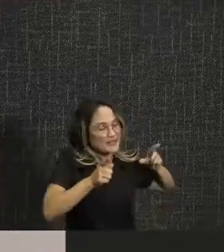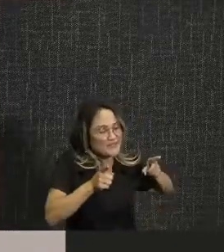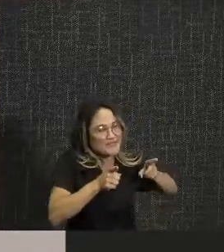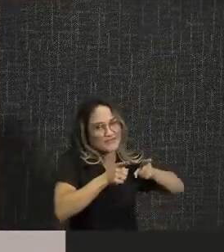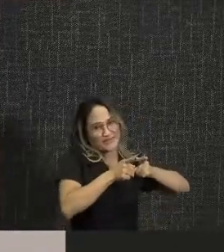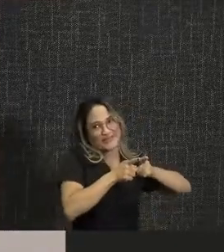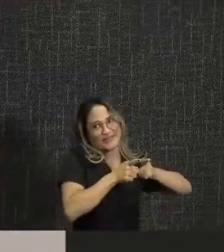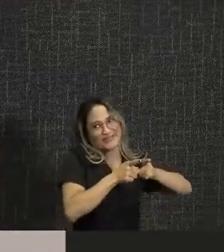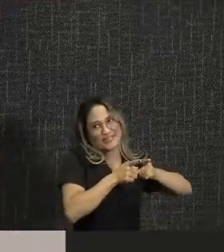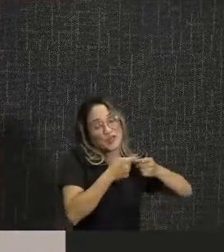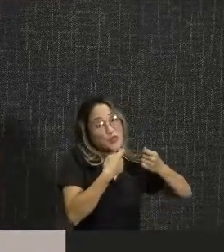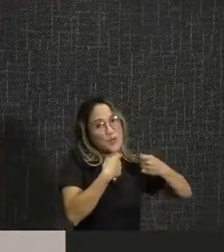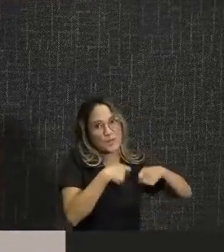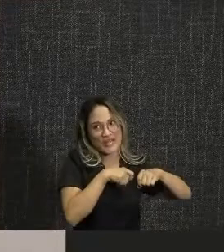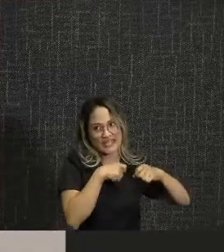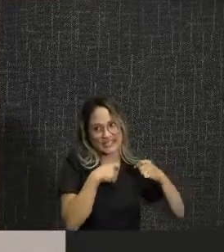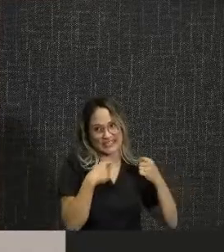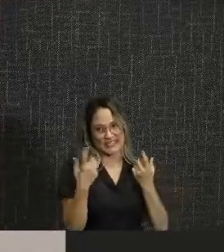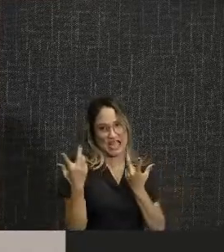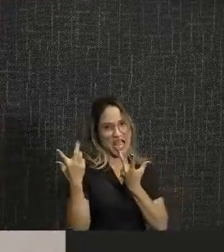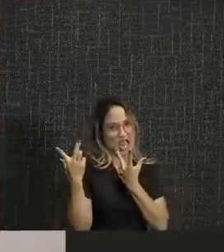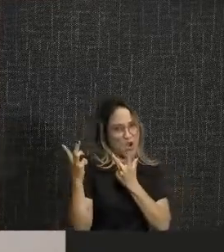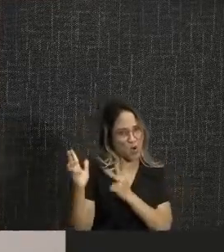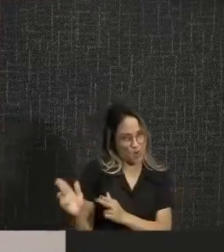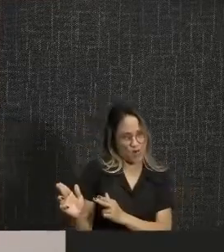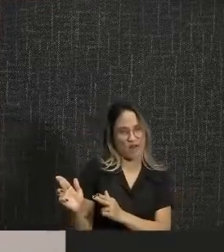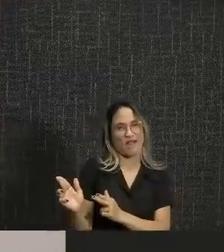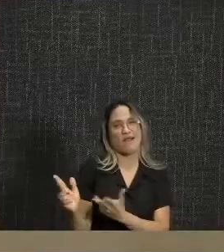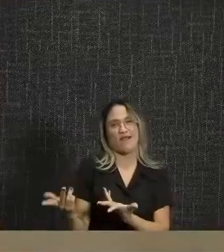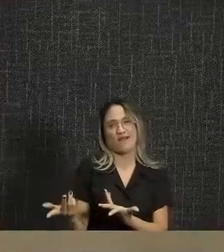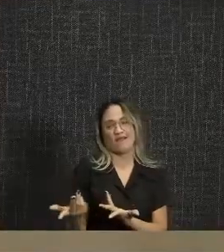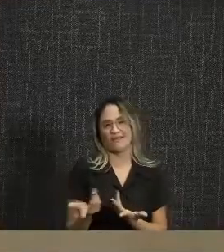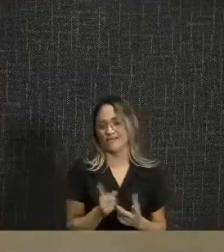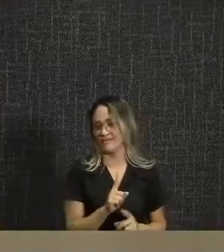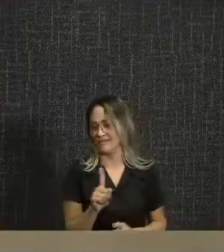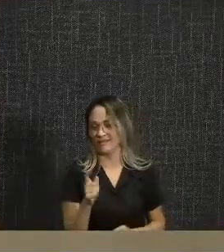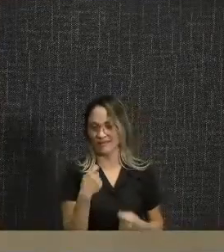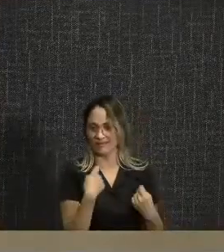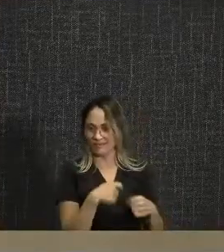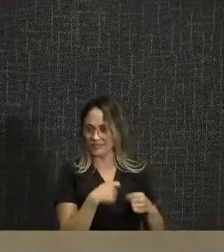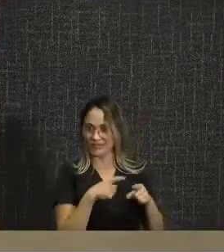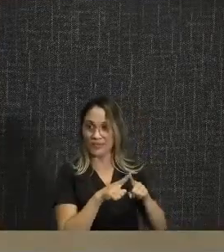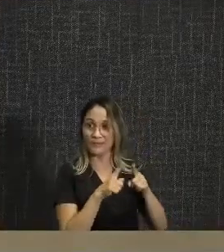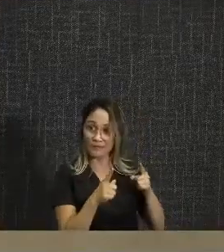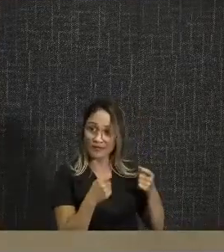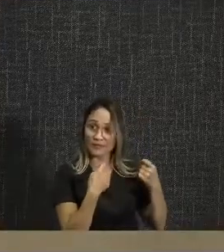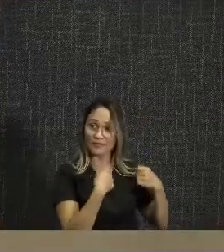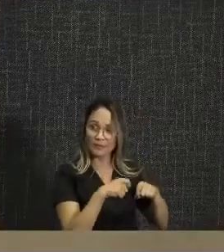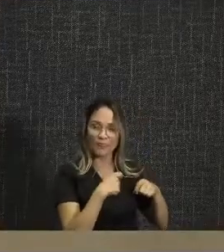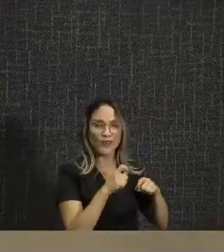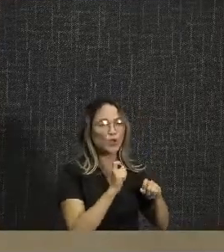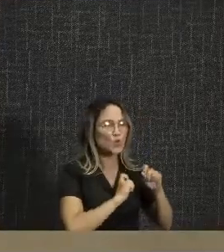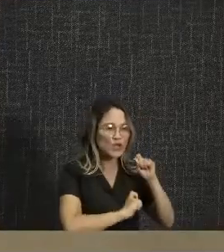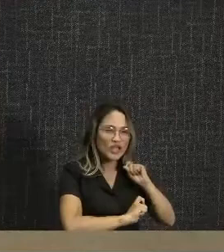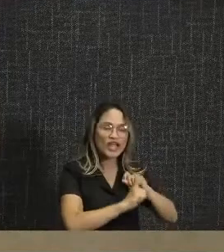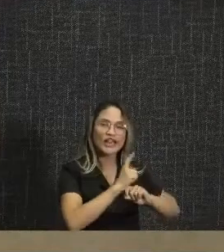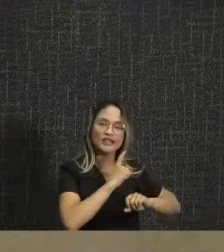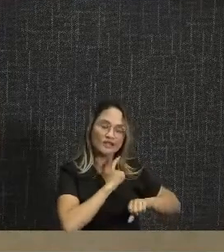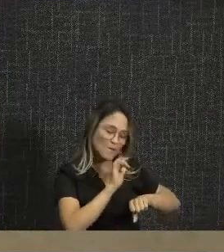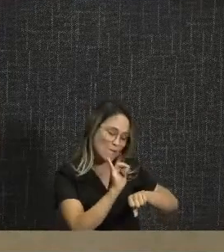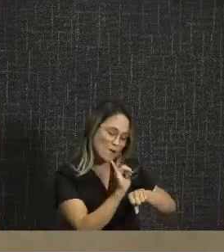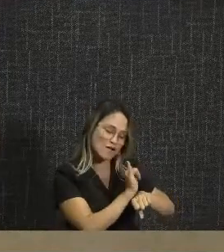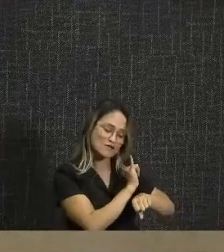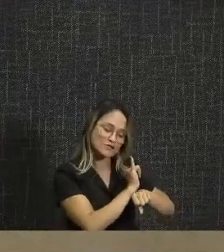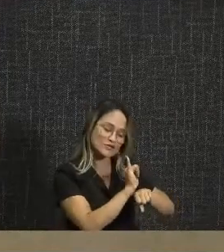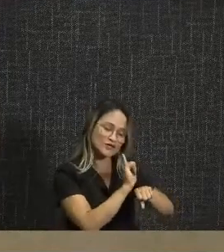mesma sofisticação de modelagem, nada disso, mas começar a ter uma cultura de